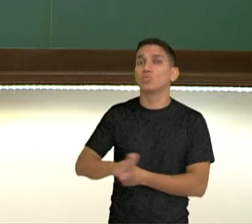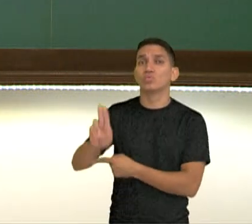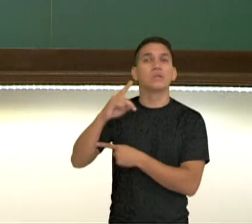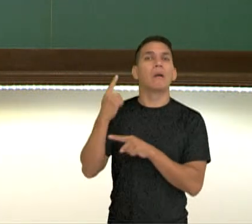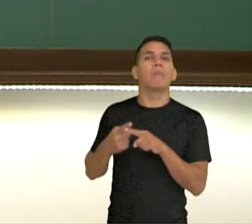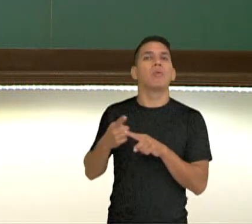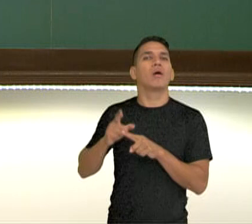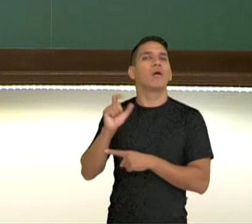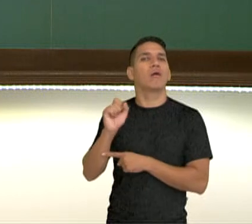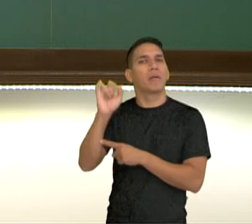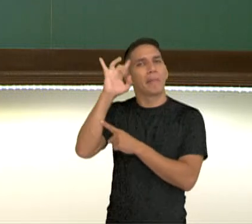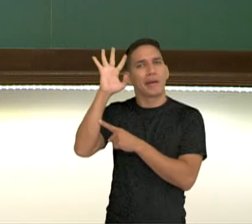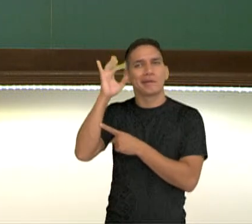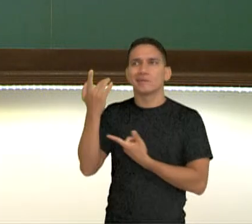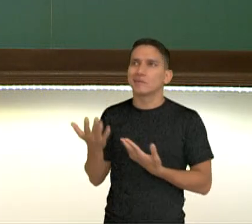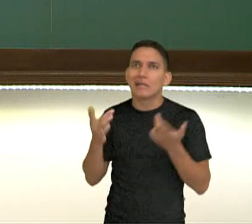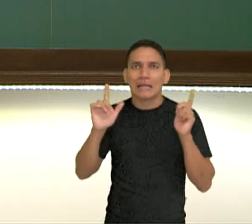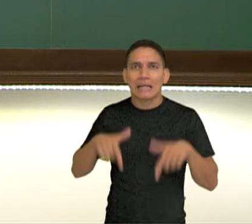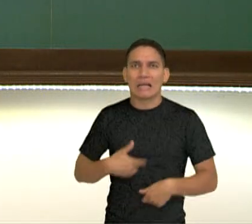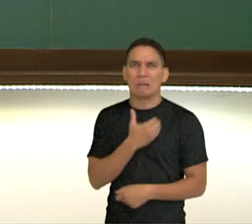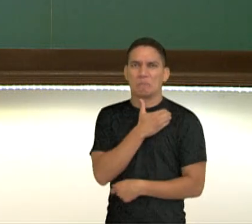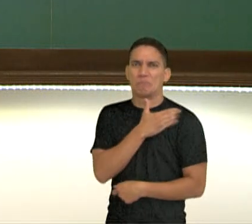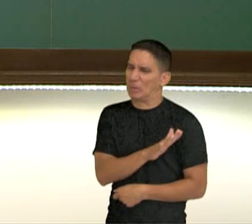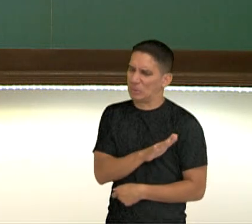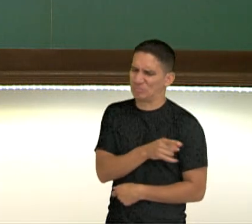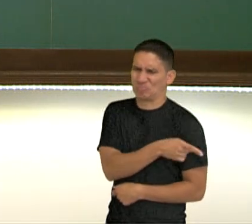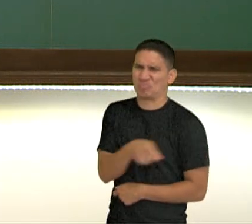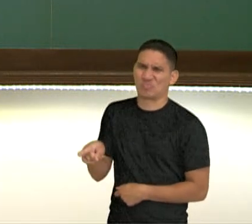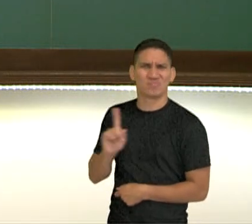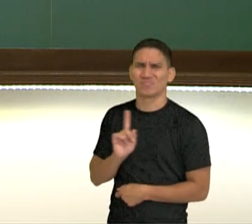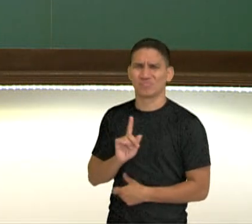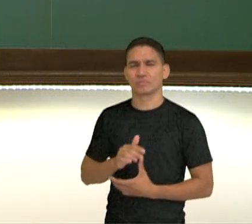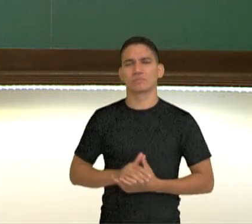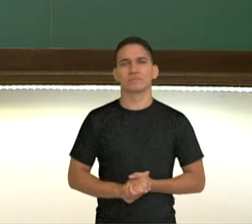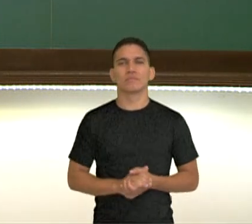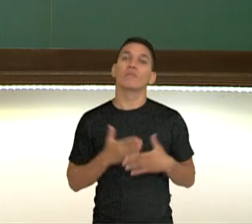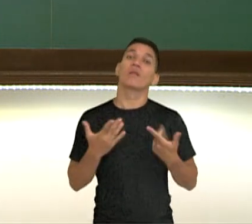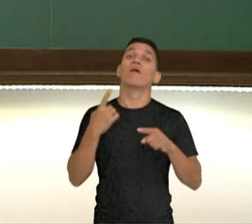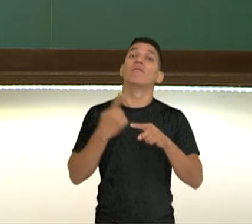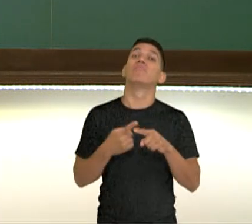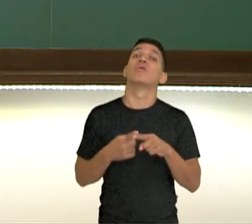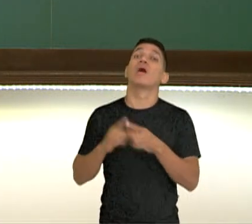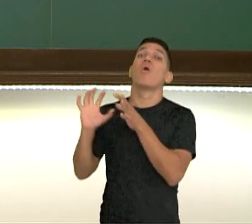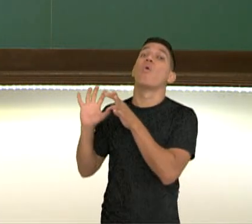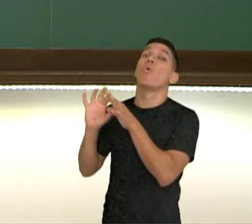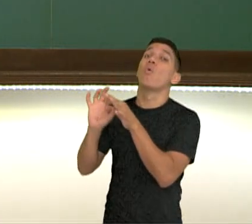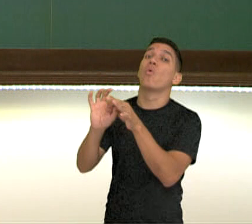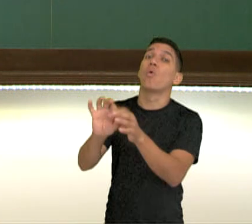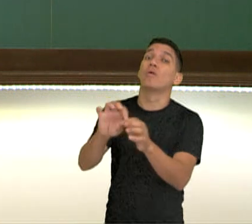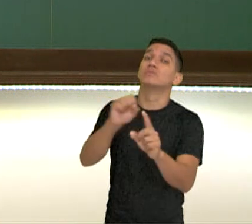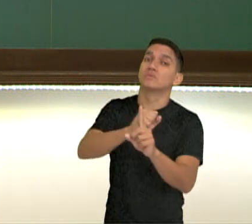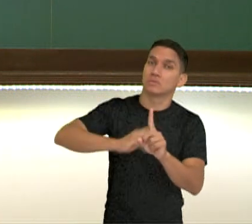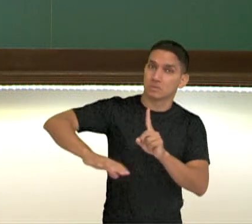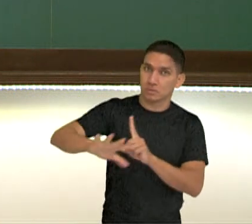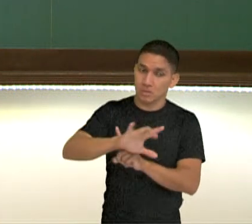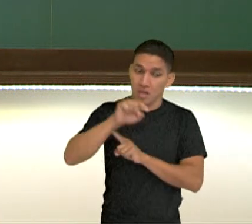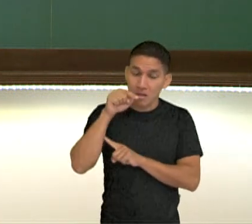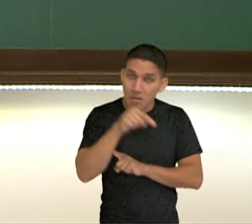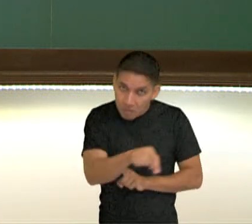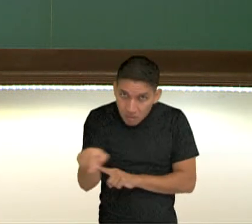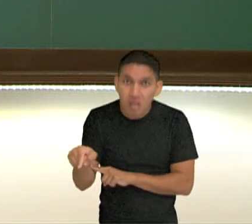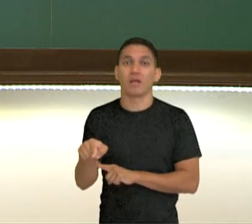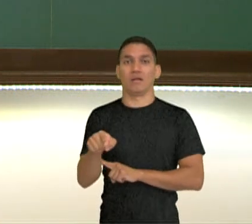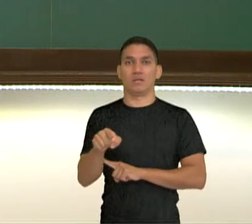eles eram tidos de maneira preconceituosa sabe porque o contexto social em que o